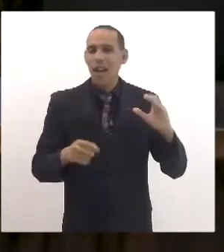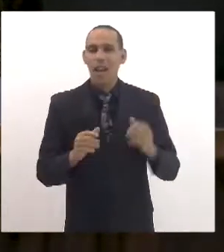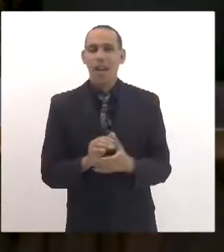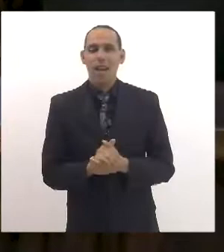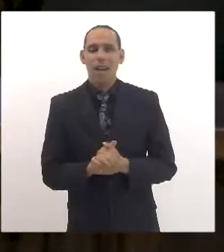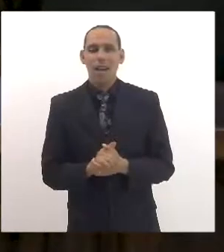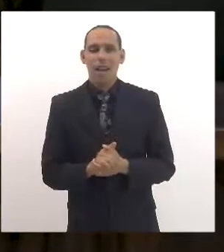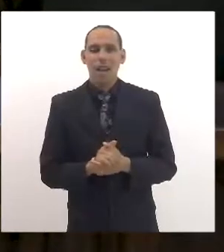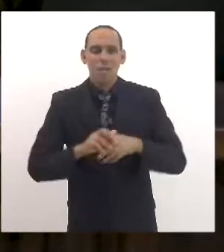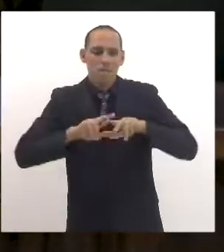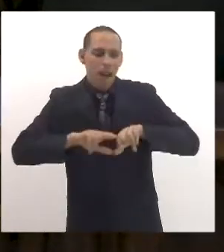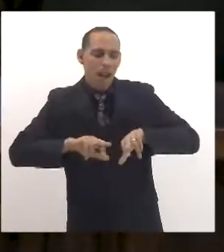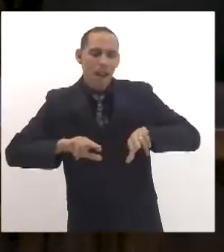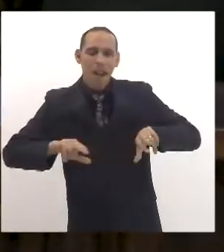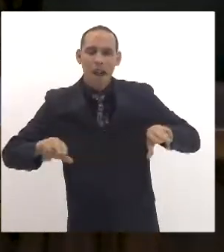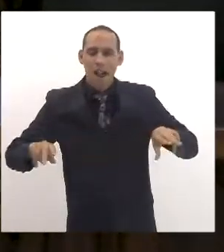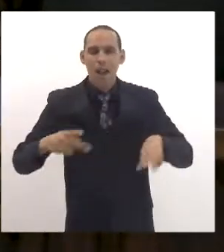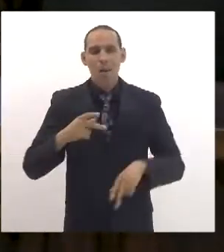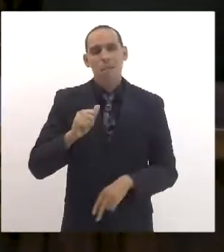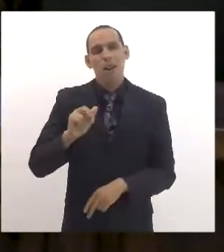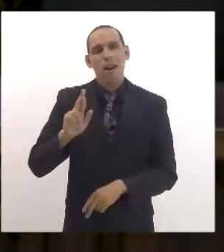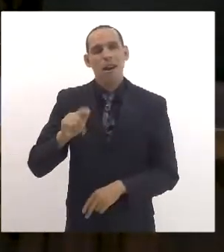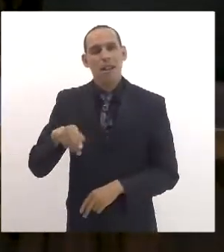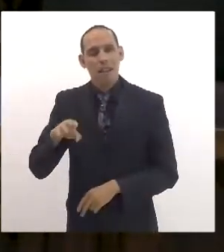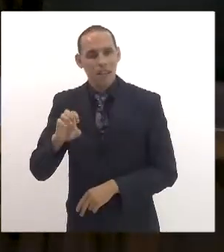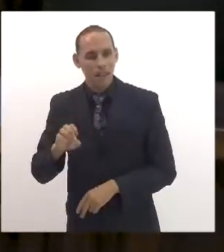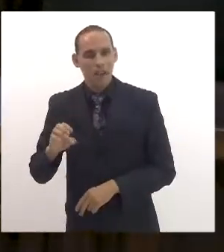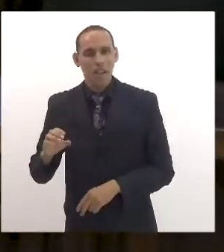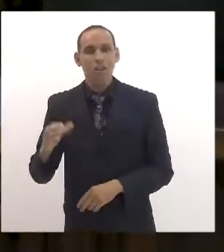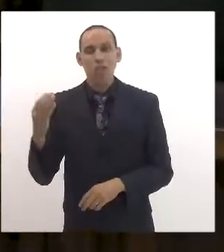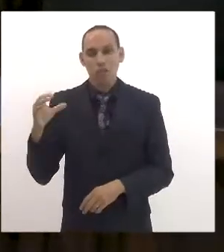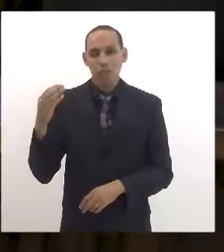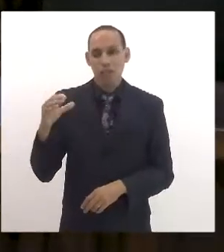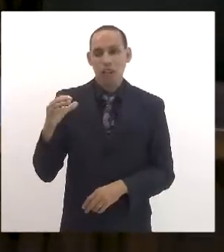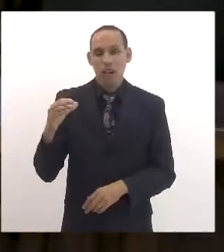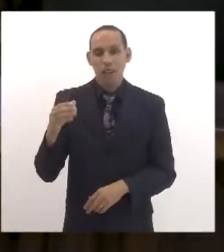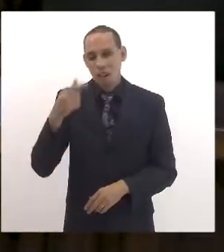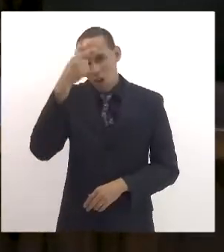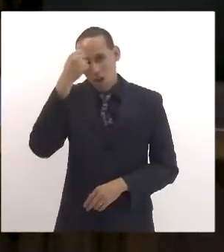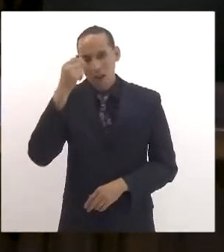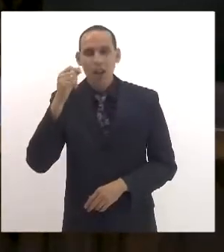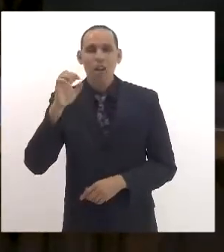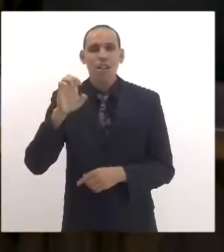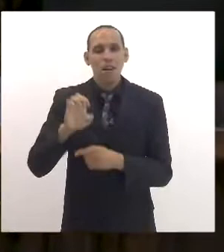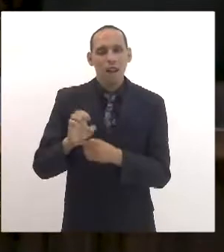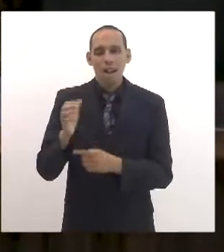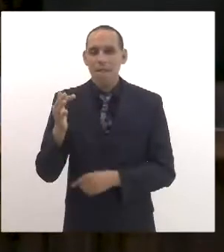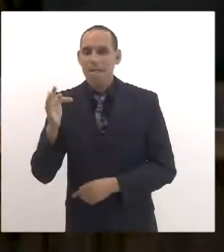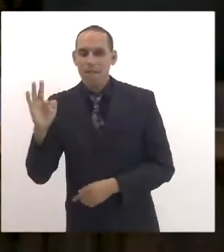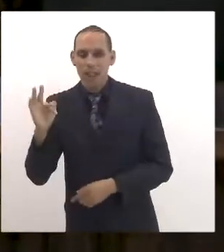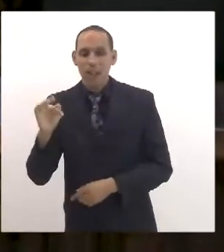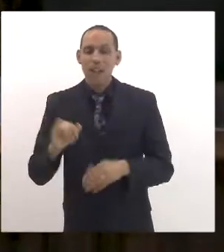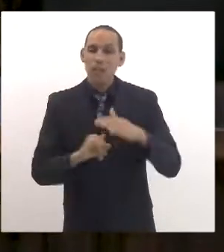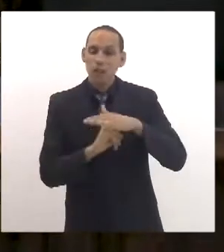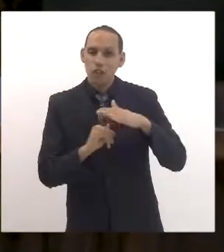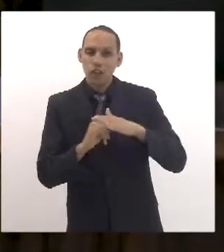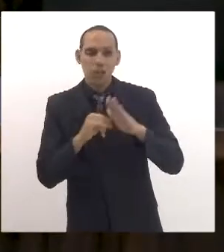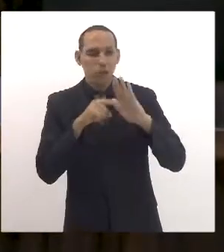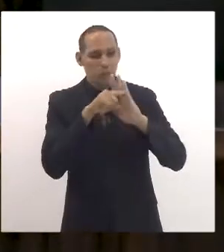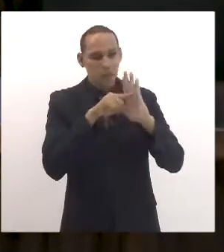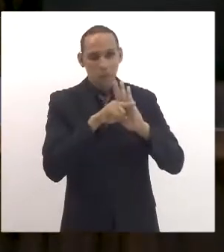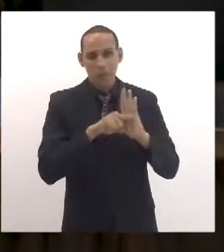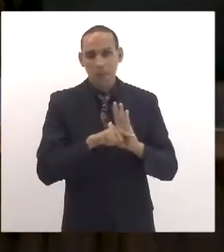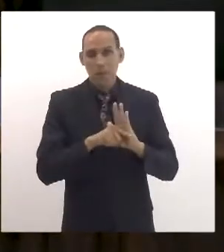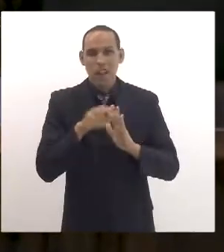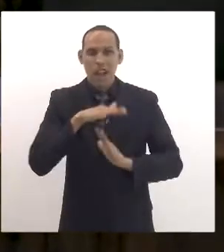amplo e diversificado parque científico, como universidades federais, estaduais e institutos de pesquisas em